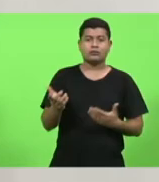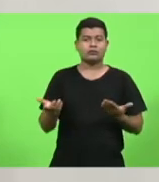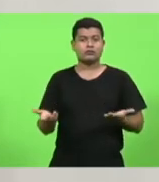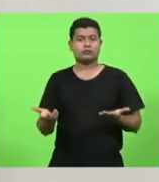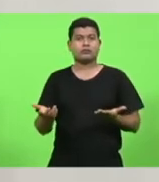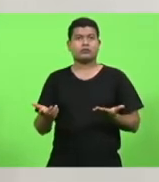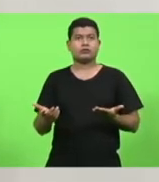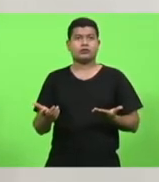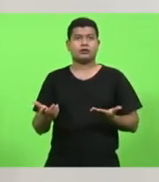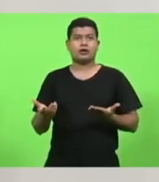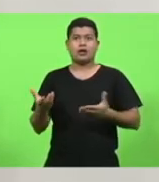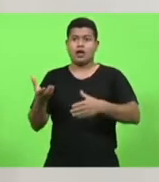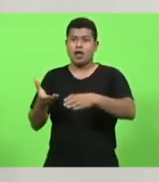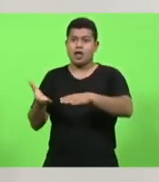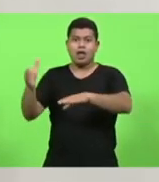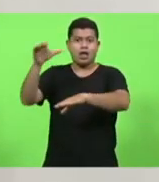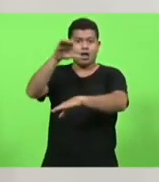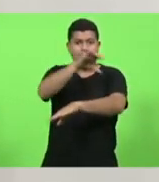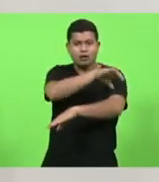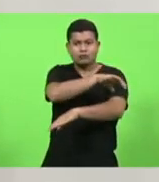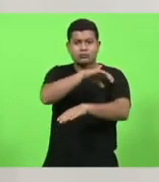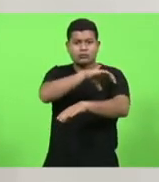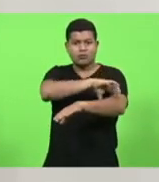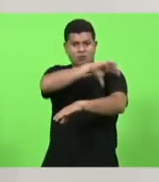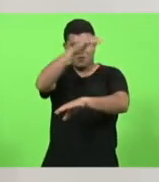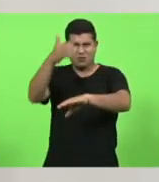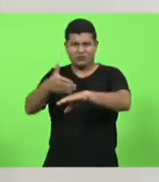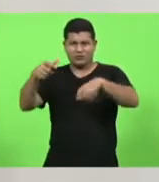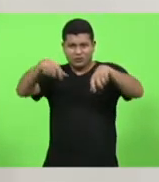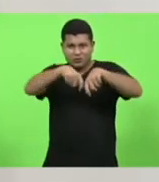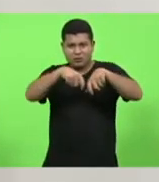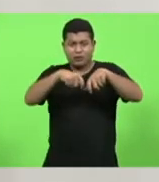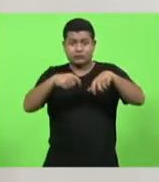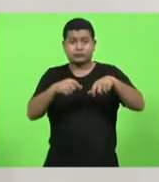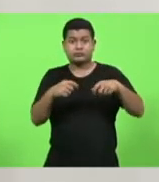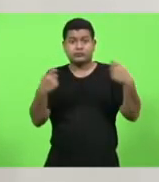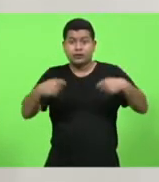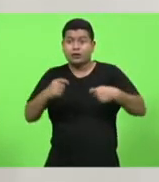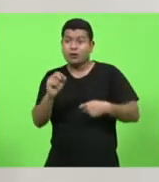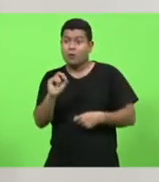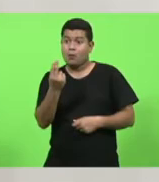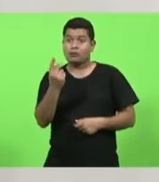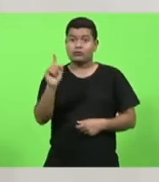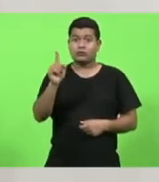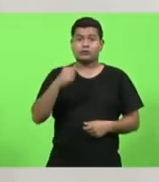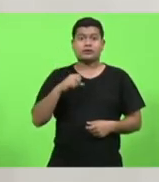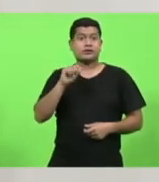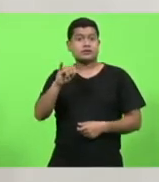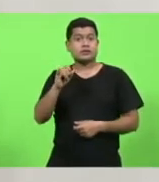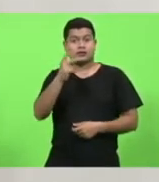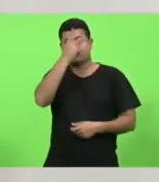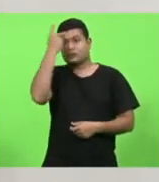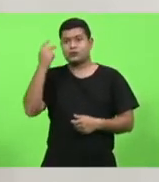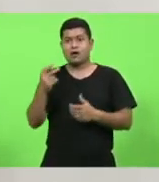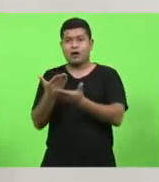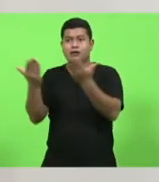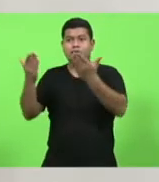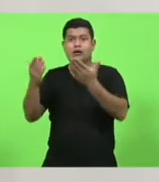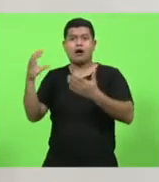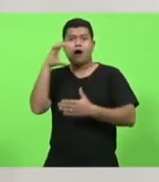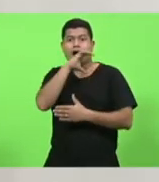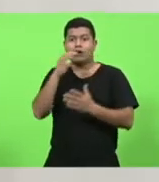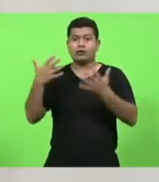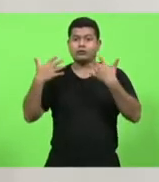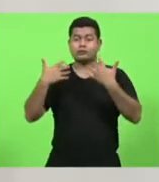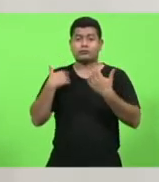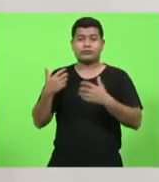Cobrir a quadra, se era necessário ou não. Se as pessoas não conhecem o clima da região serrana, eu peço